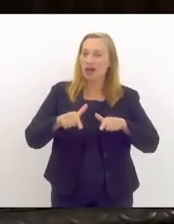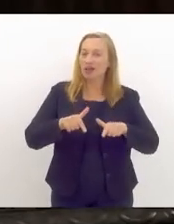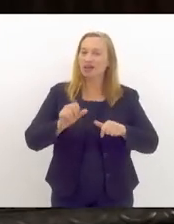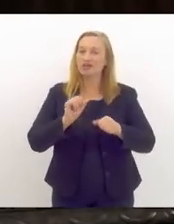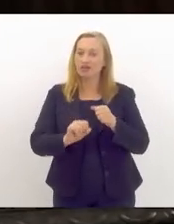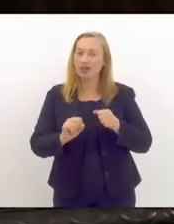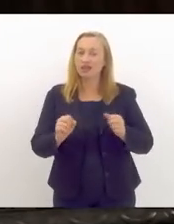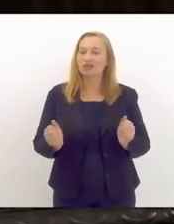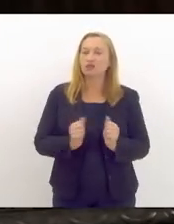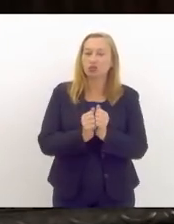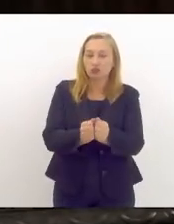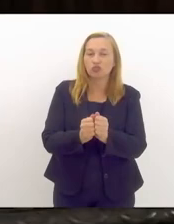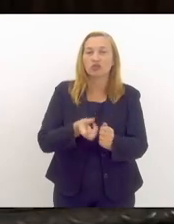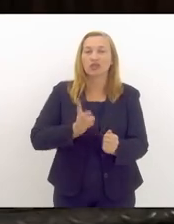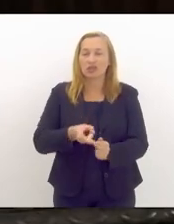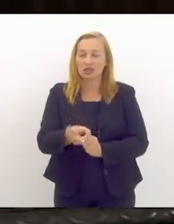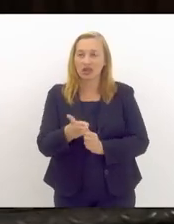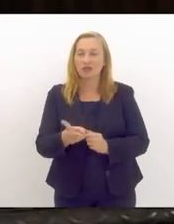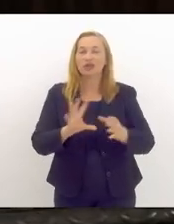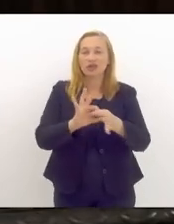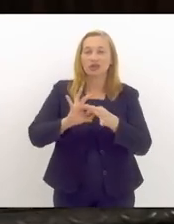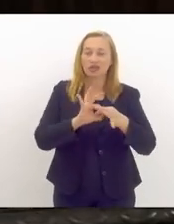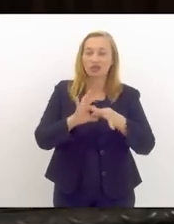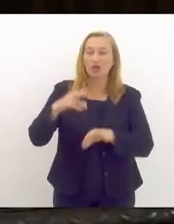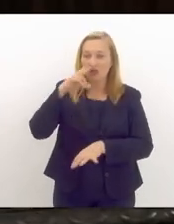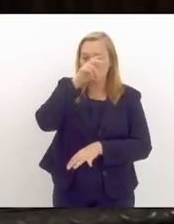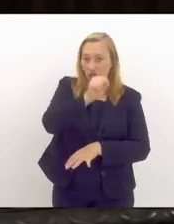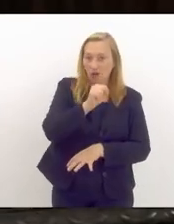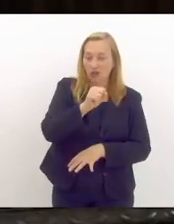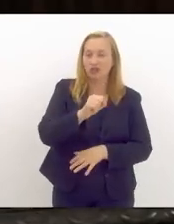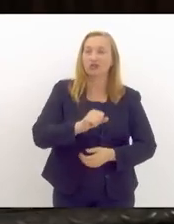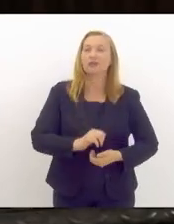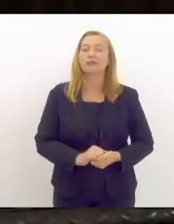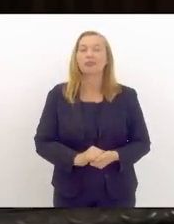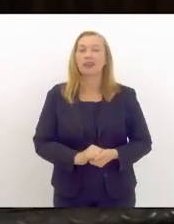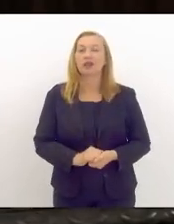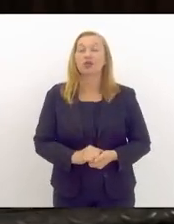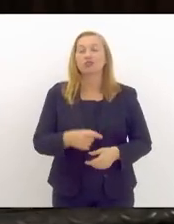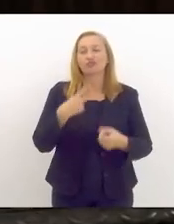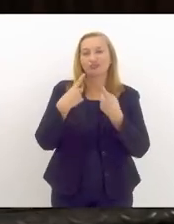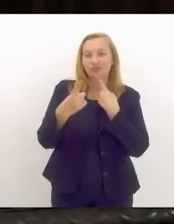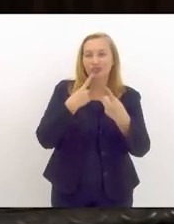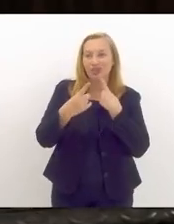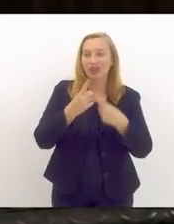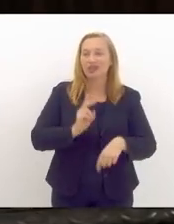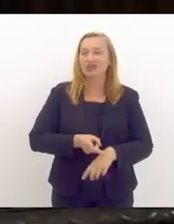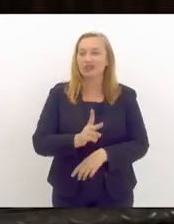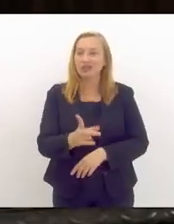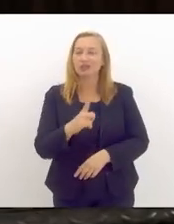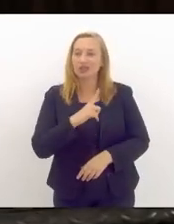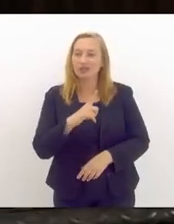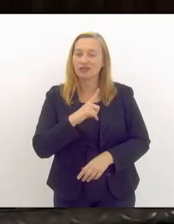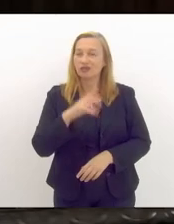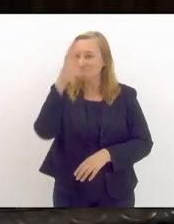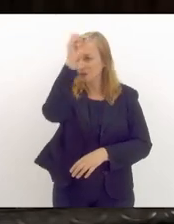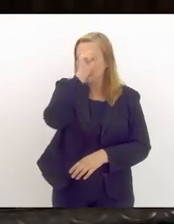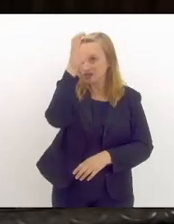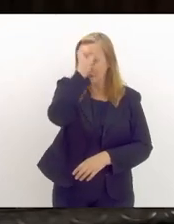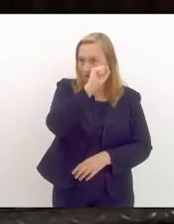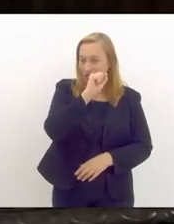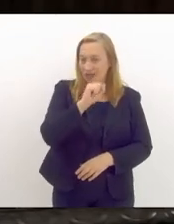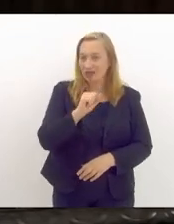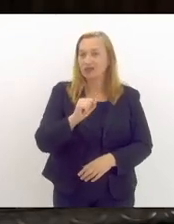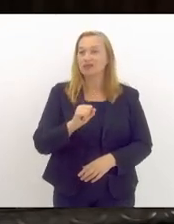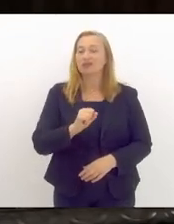em conjunto. Essa união nos fez fortes e combativos. O diálogo que sempre estabelecemos foi um aprendizado e é algo